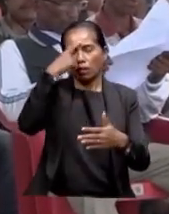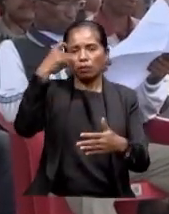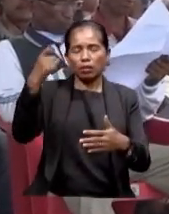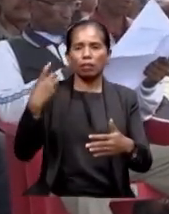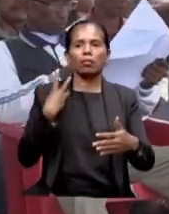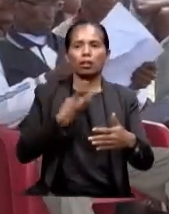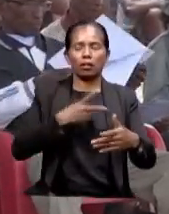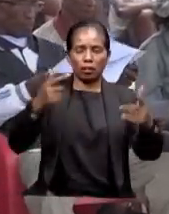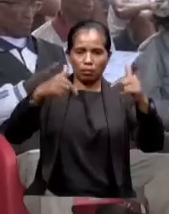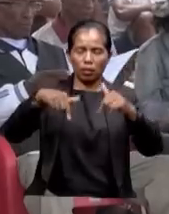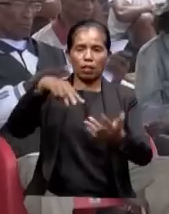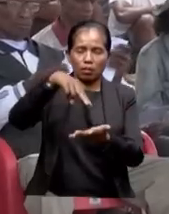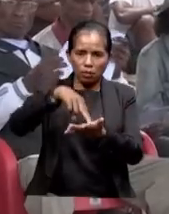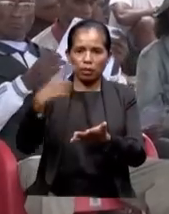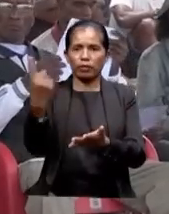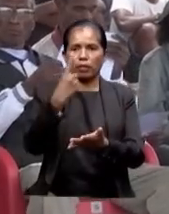Itamai, hamrik na fatihene.